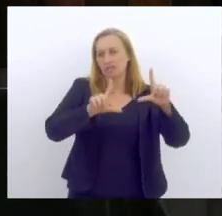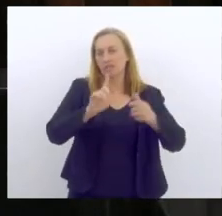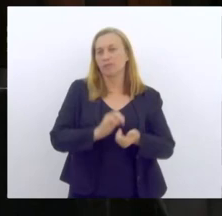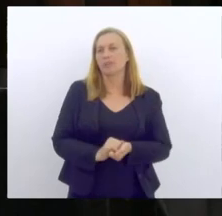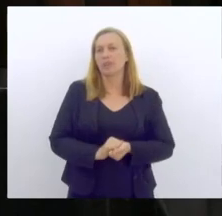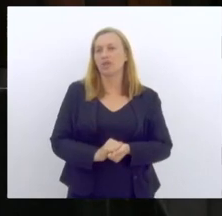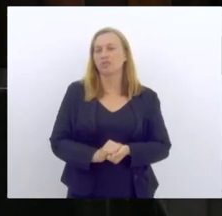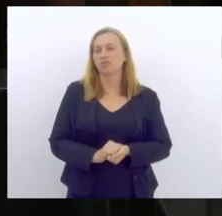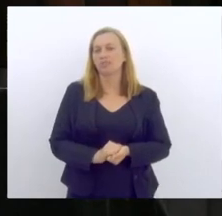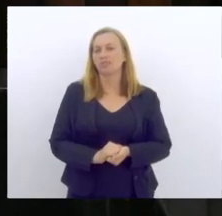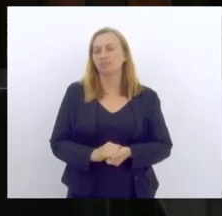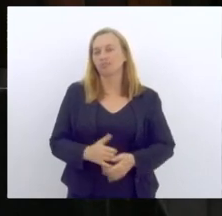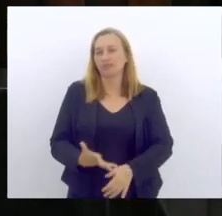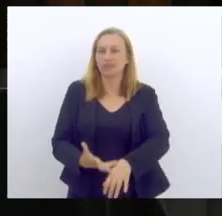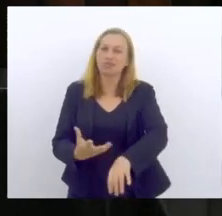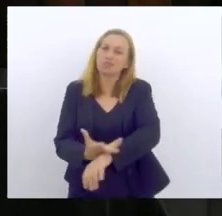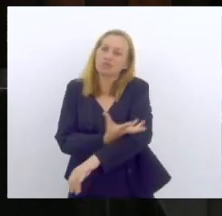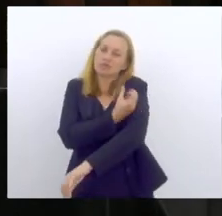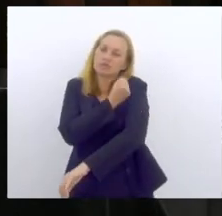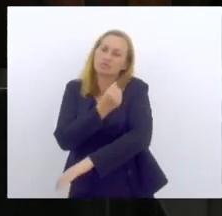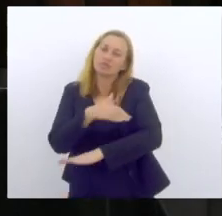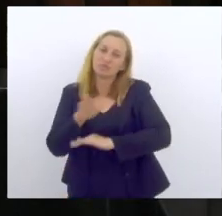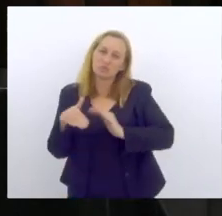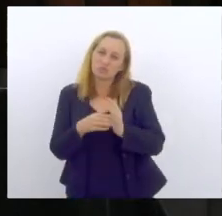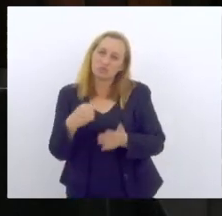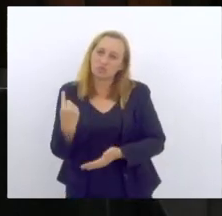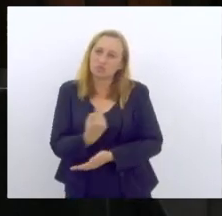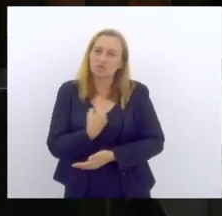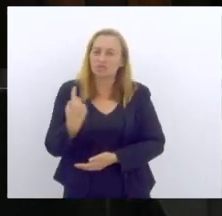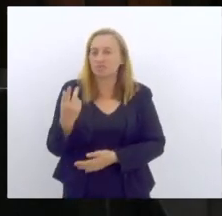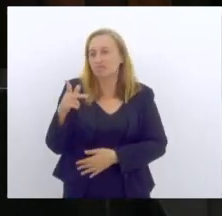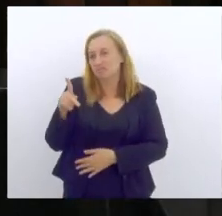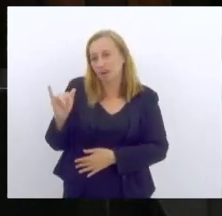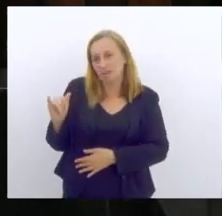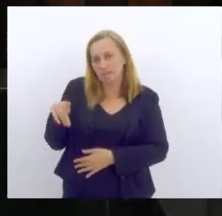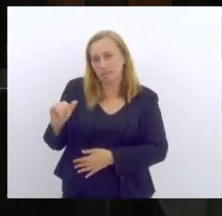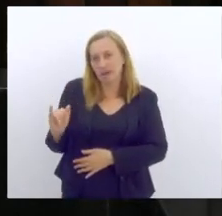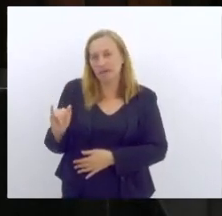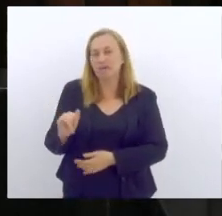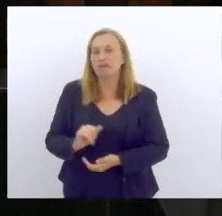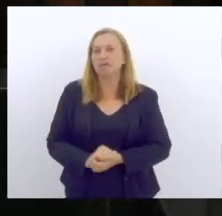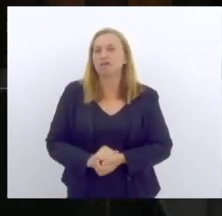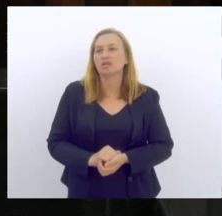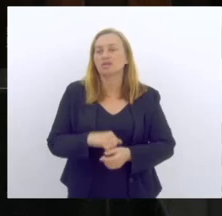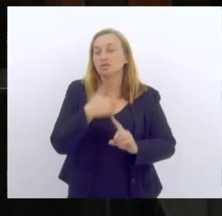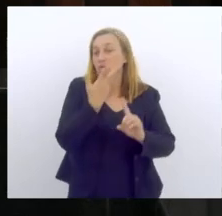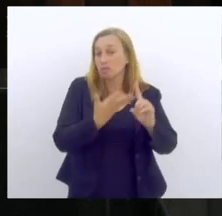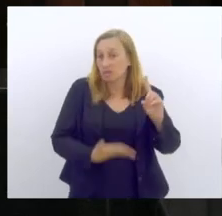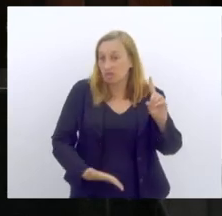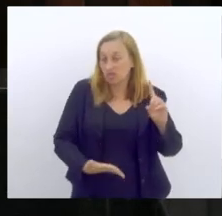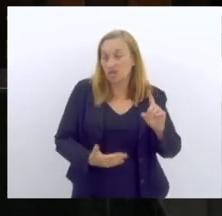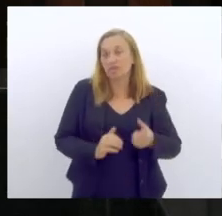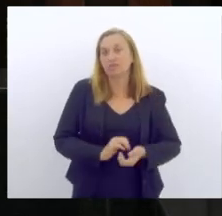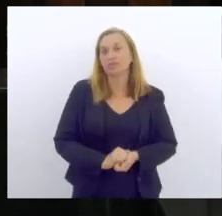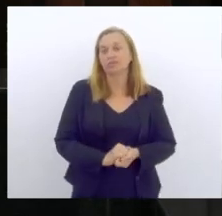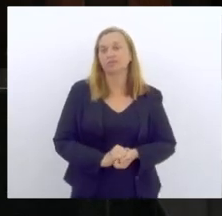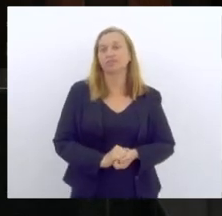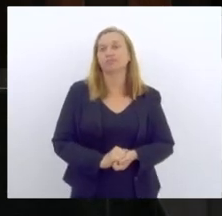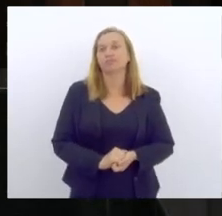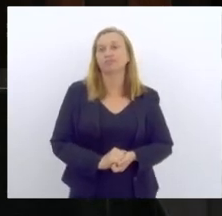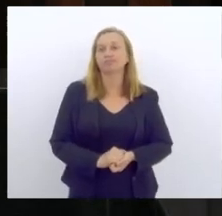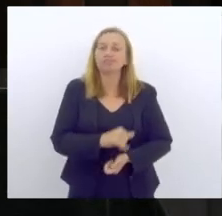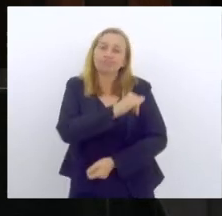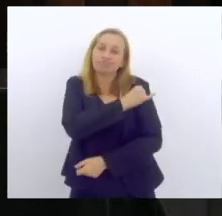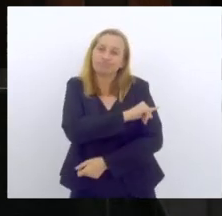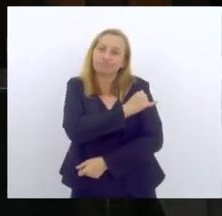é um momento de muita emoção para todos nós né o papai ser homenageado aqui